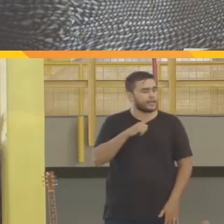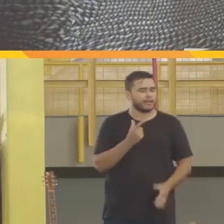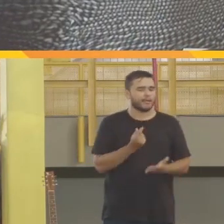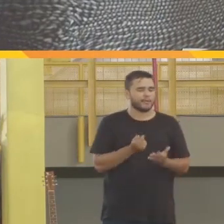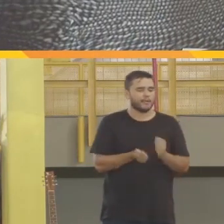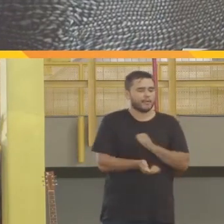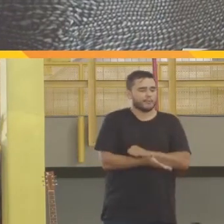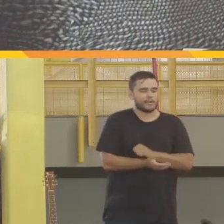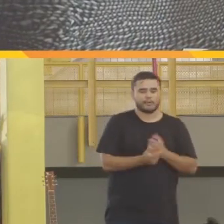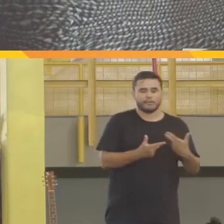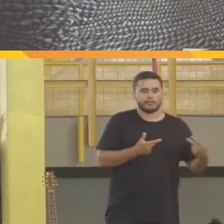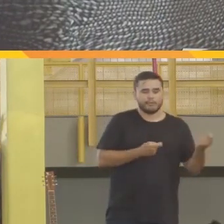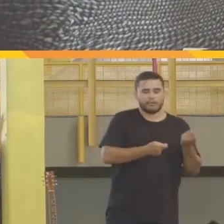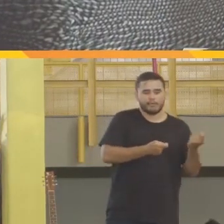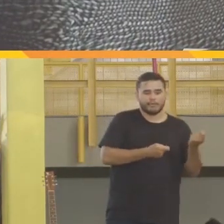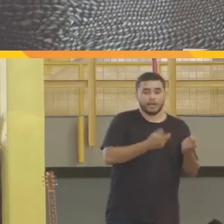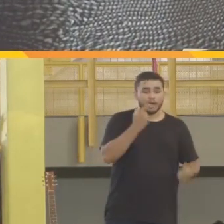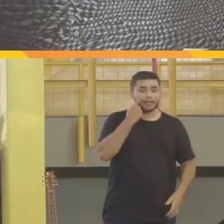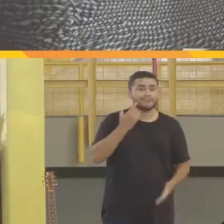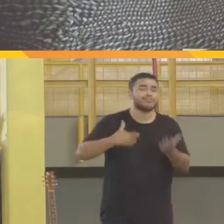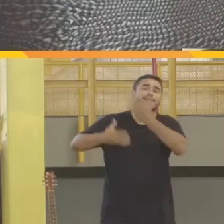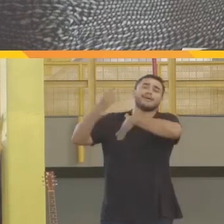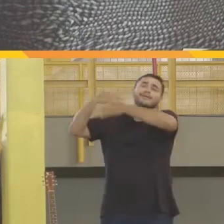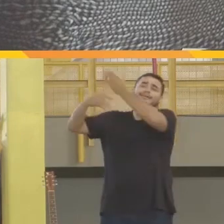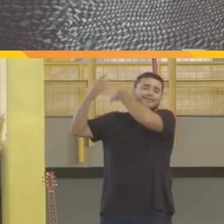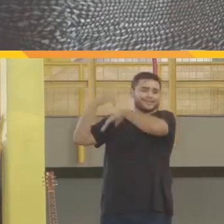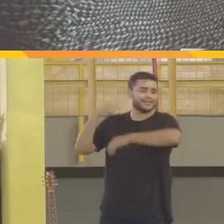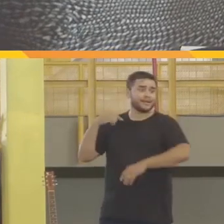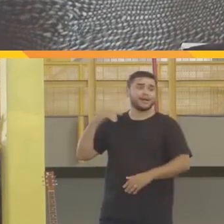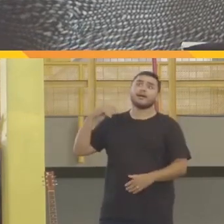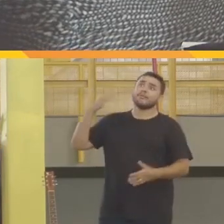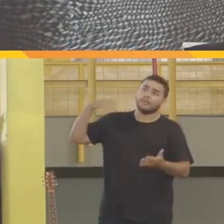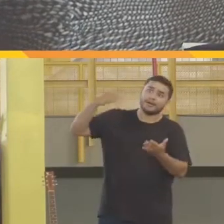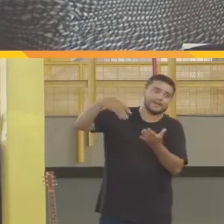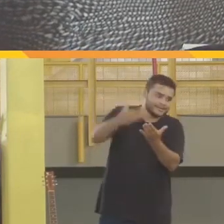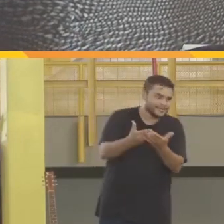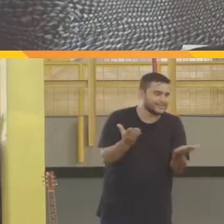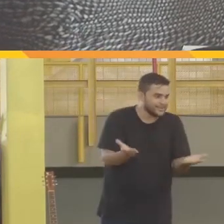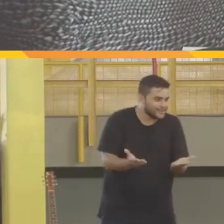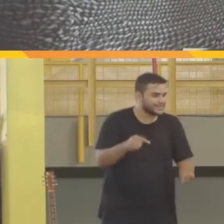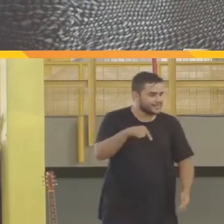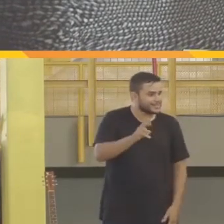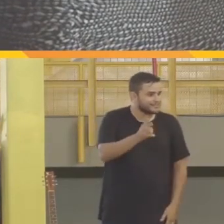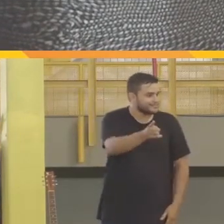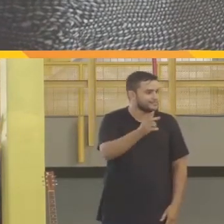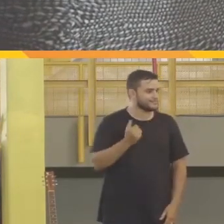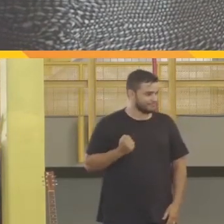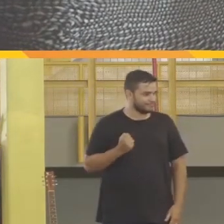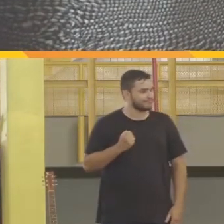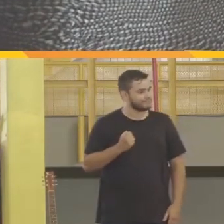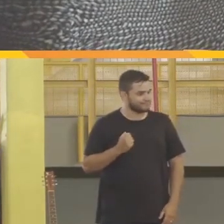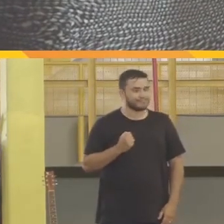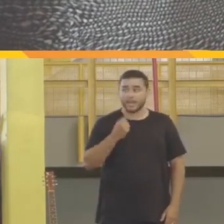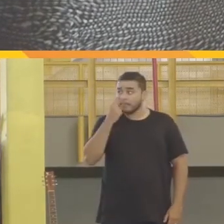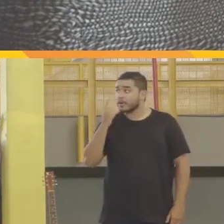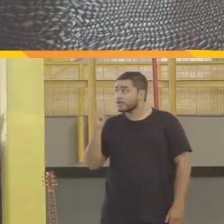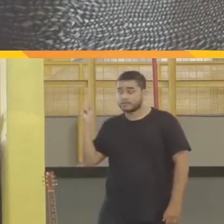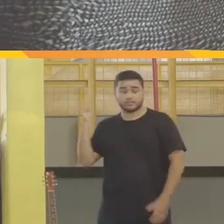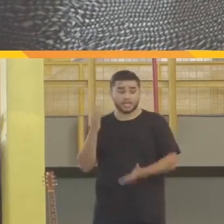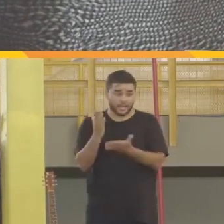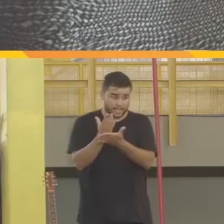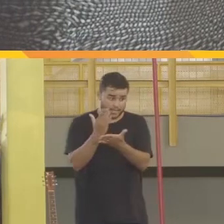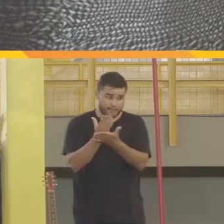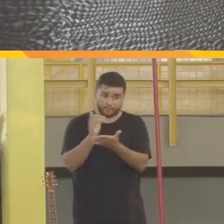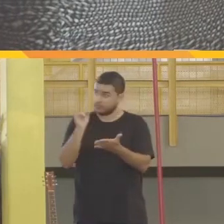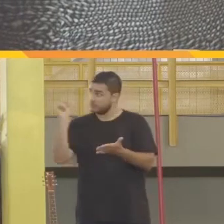longas datas. E é exatamente isso que faz com que Sérgio Buarque de Holanda afirme que